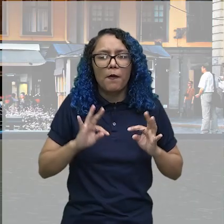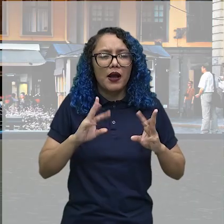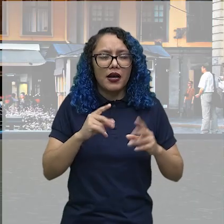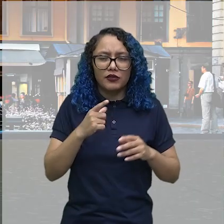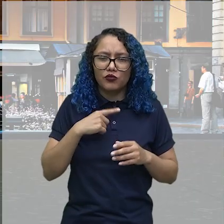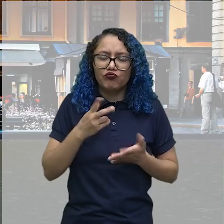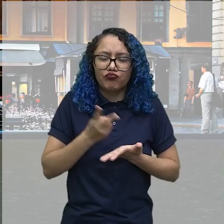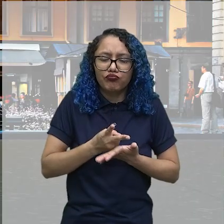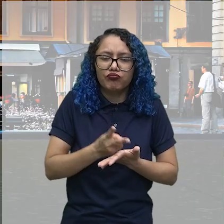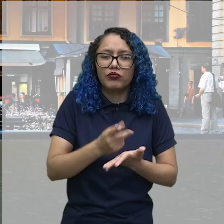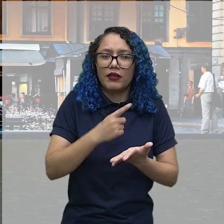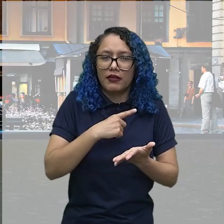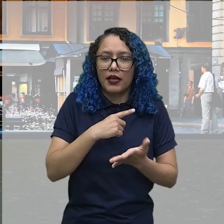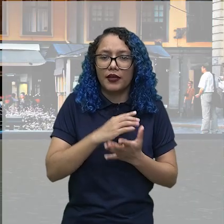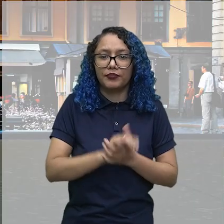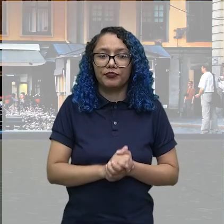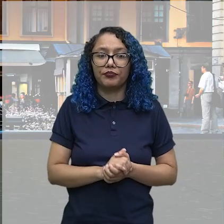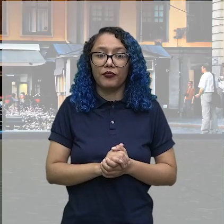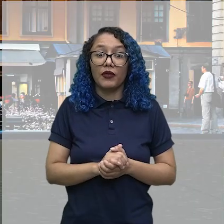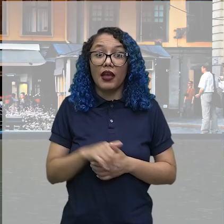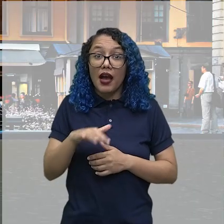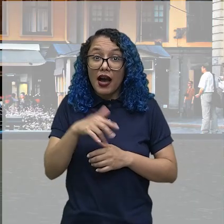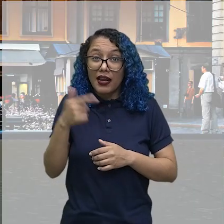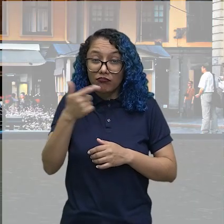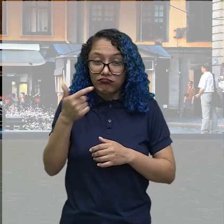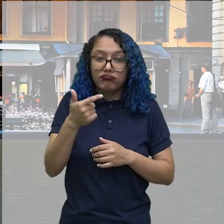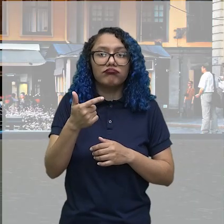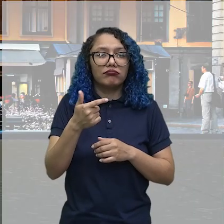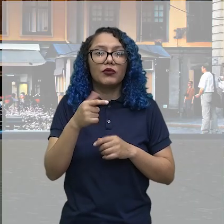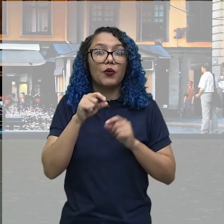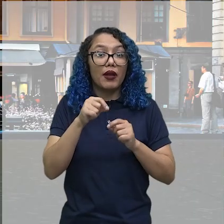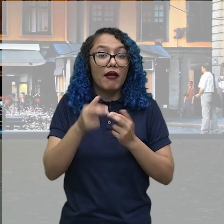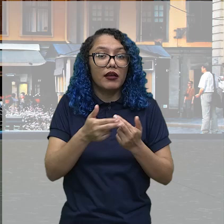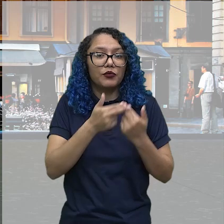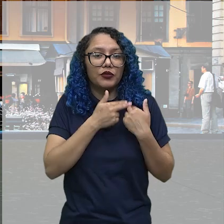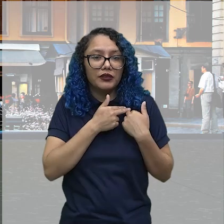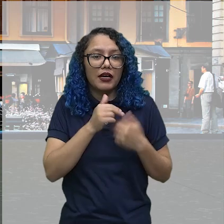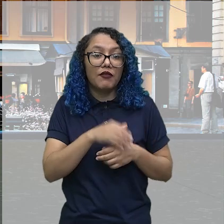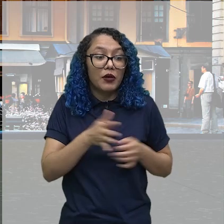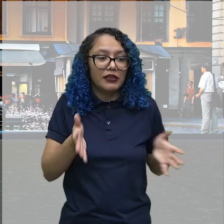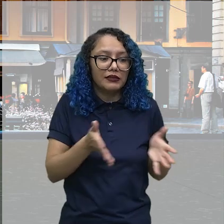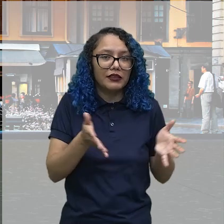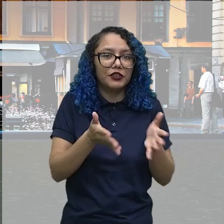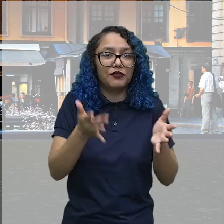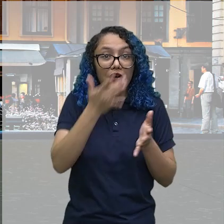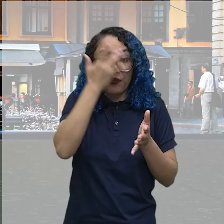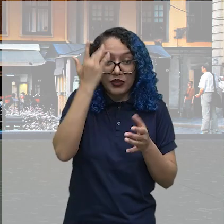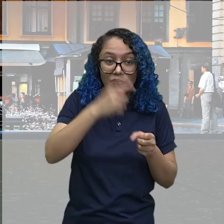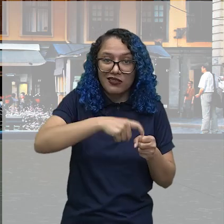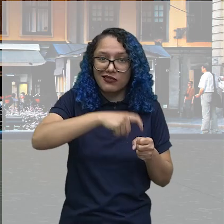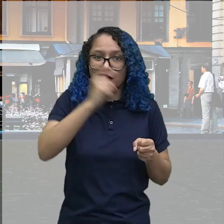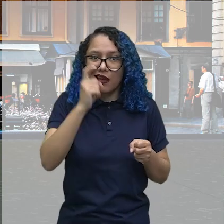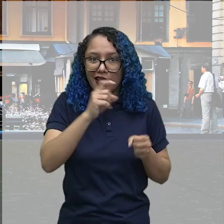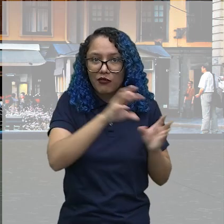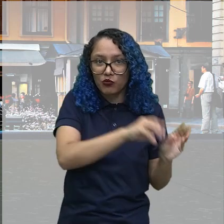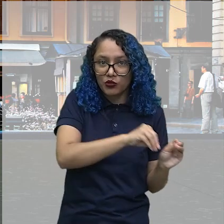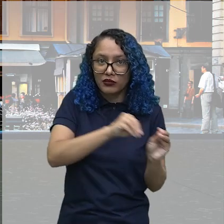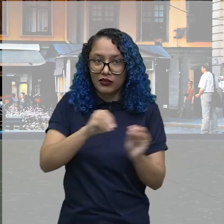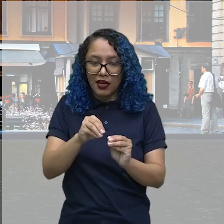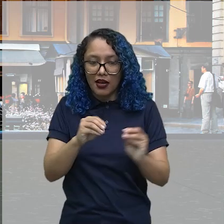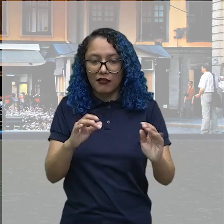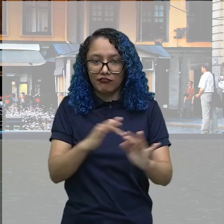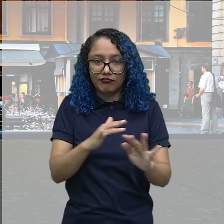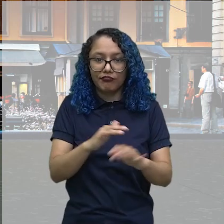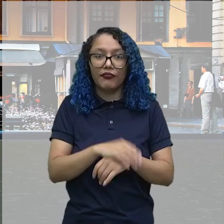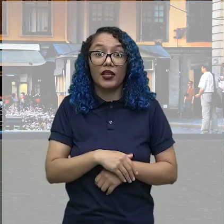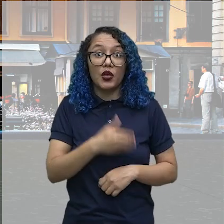setor secundário ele foi responsável por atrair essas pessoas do campo para as áreas urbanas, né? O Estado ele